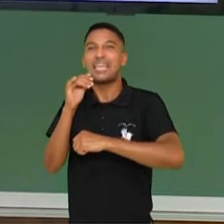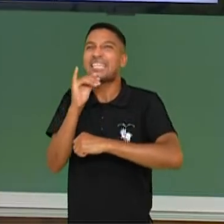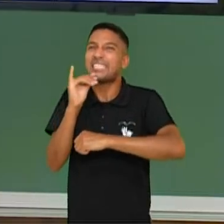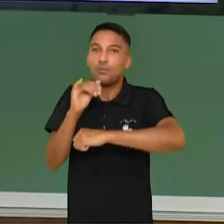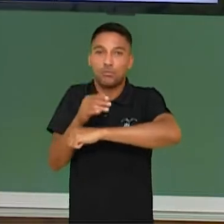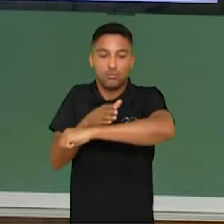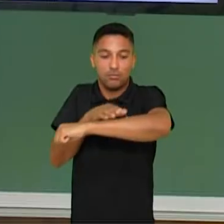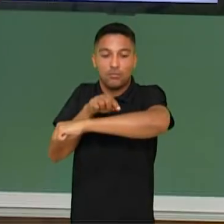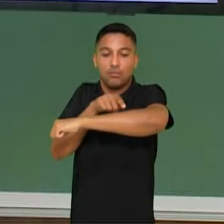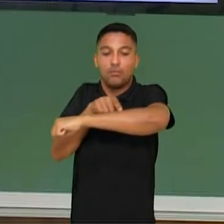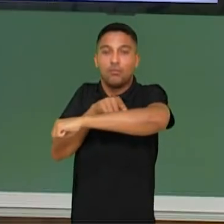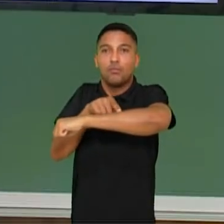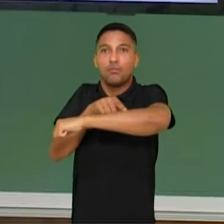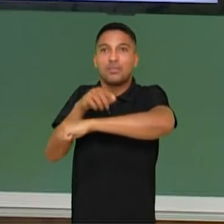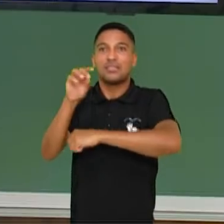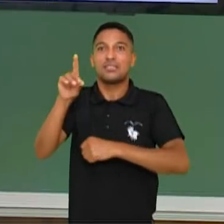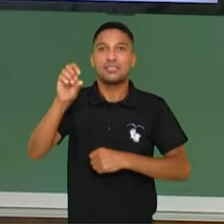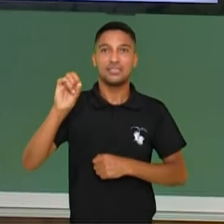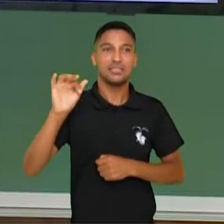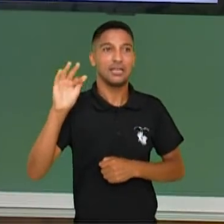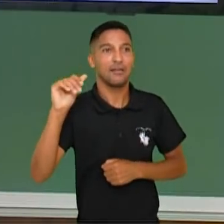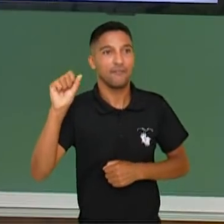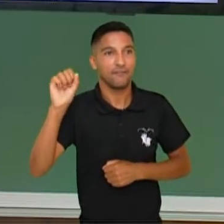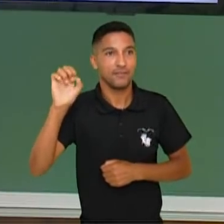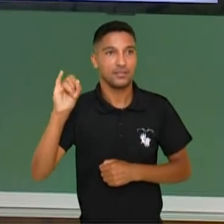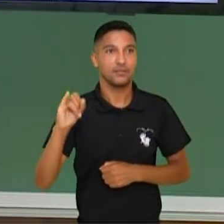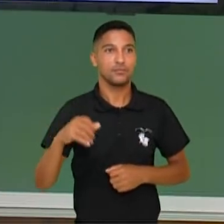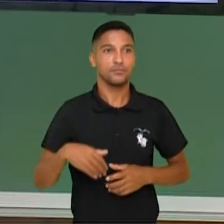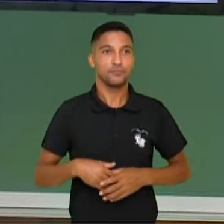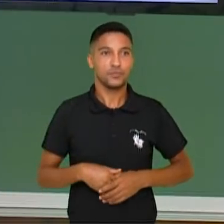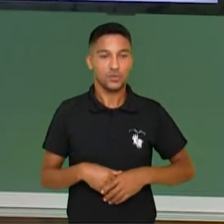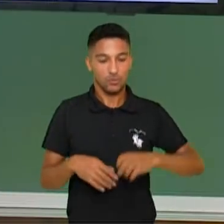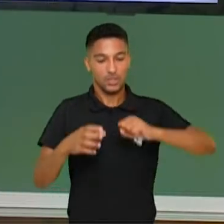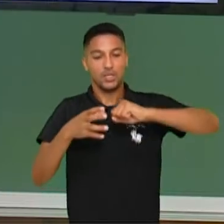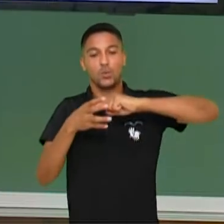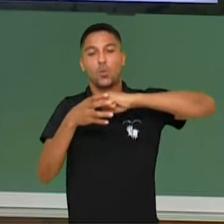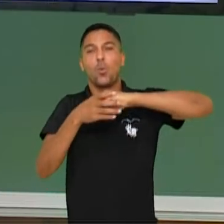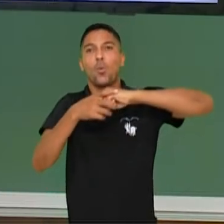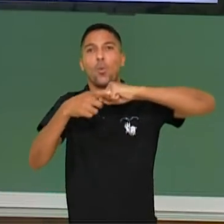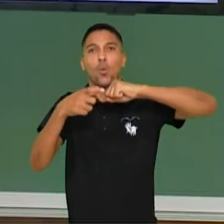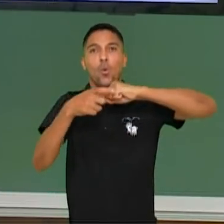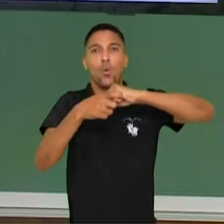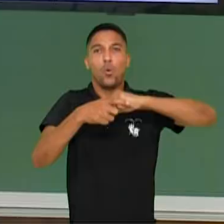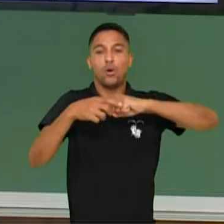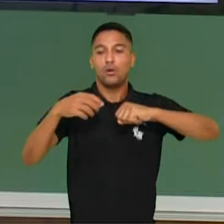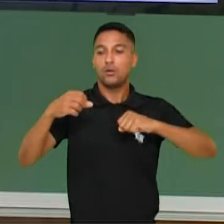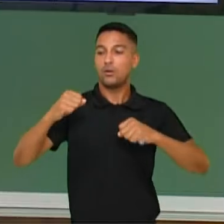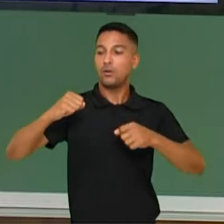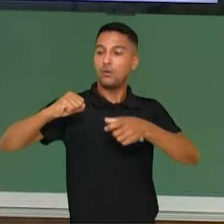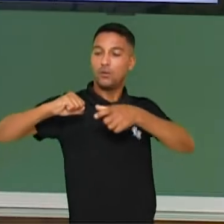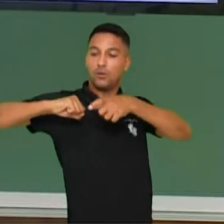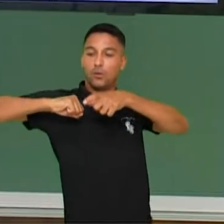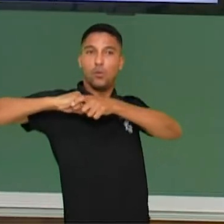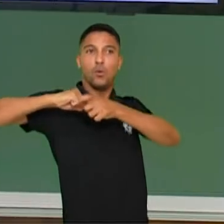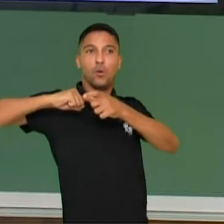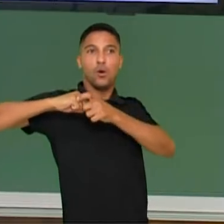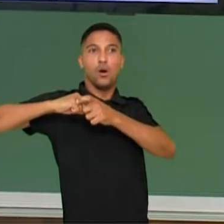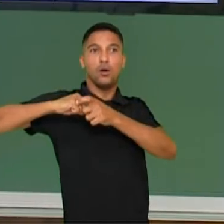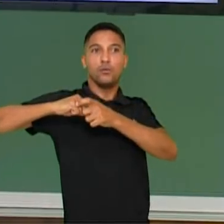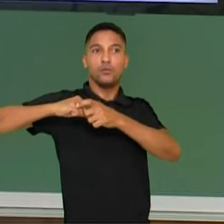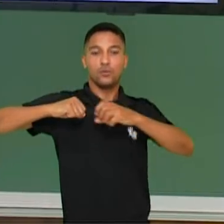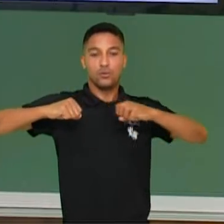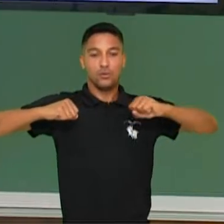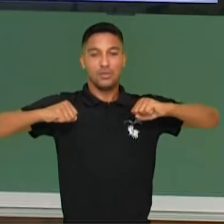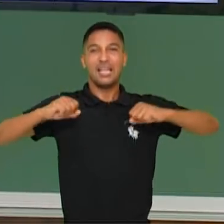as pontas dos ossos, as extremidades, as cabeças do osso, que está representado em vermelhinho. São as